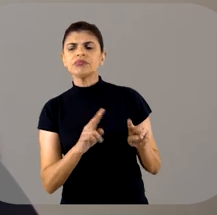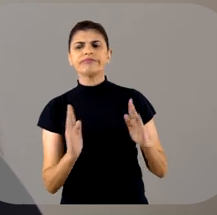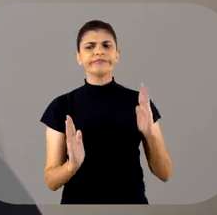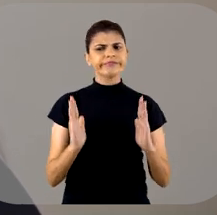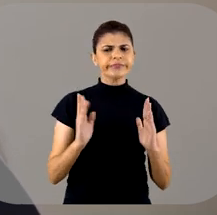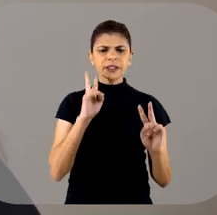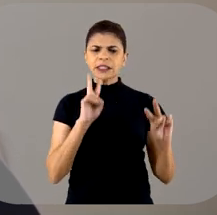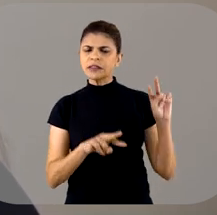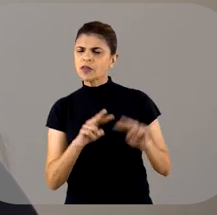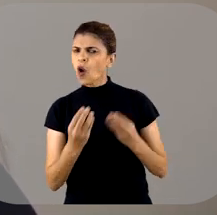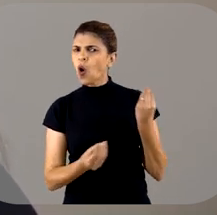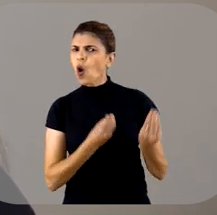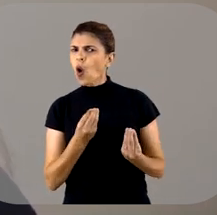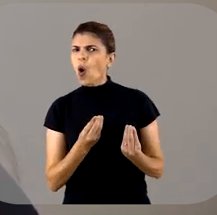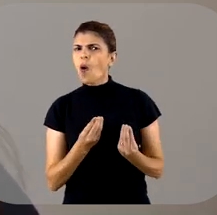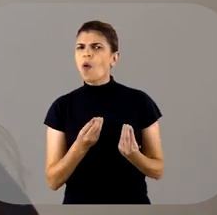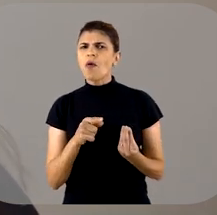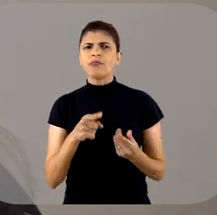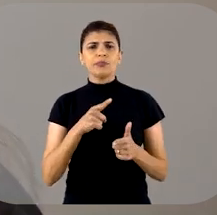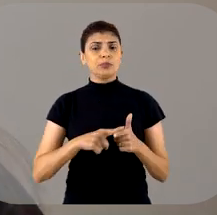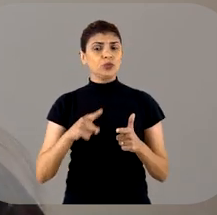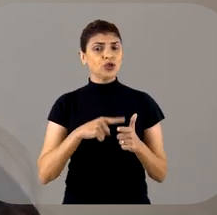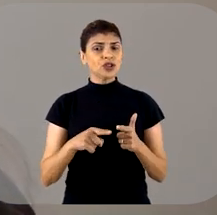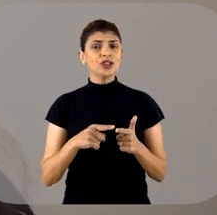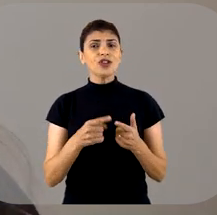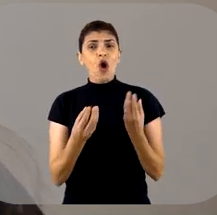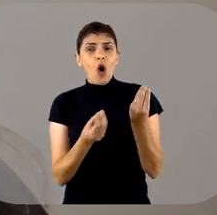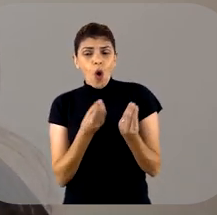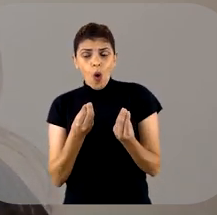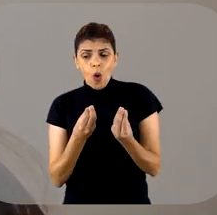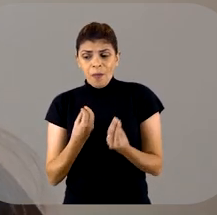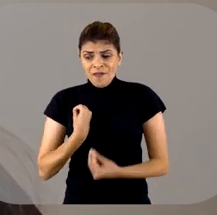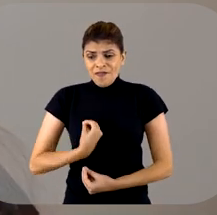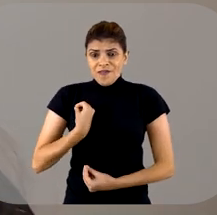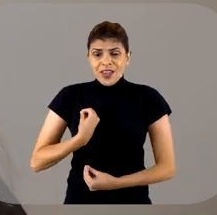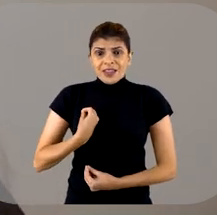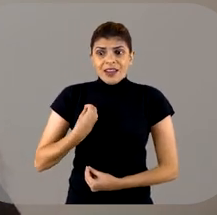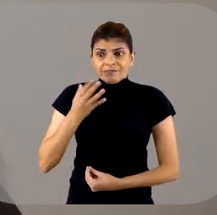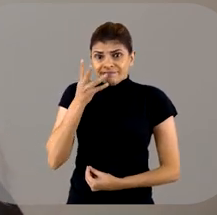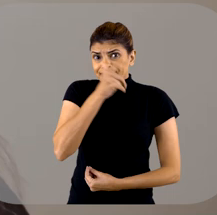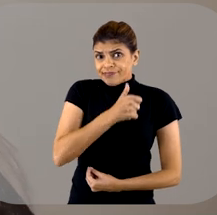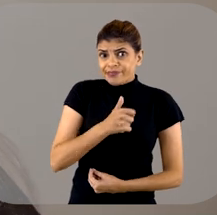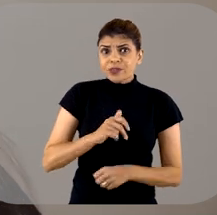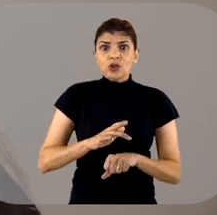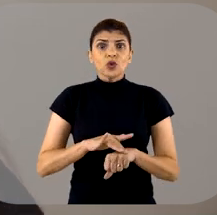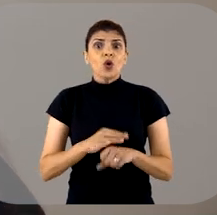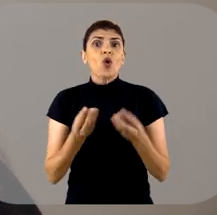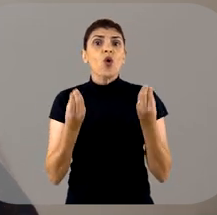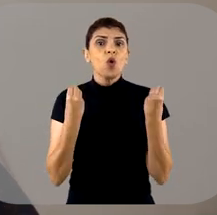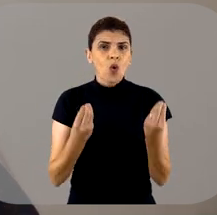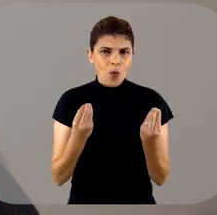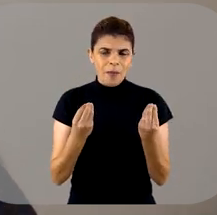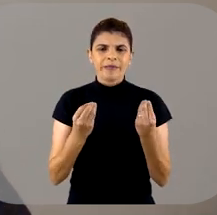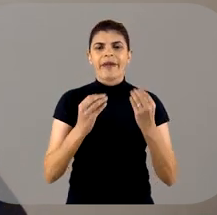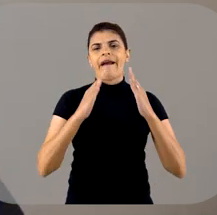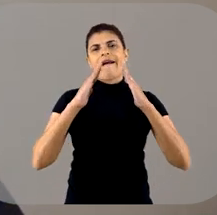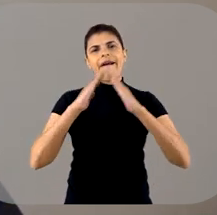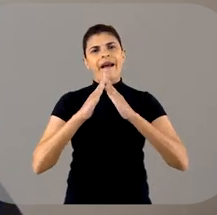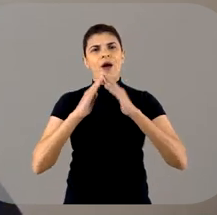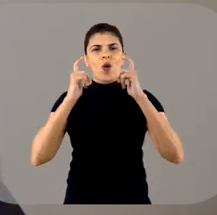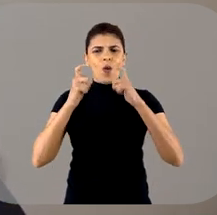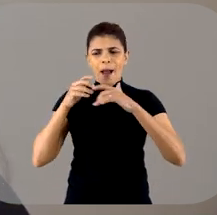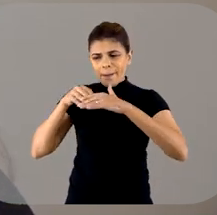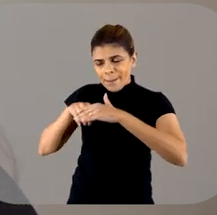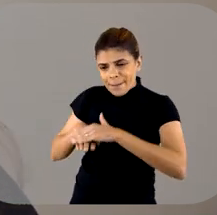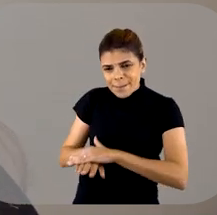habitações como um motivo para a suscetibilidade dessas pessoas às doenças, né? Porque eram habitações em